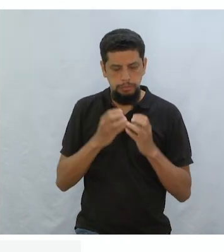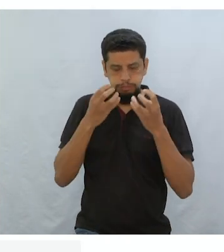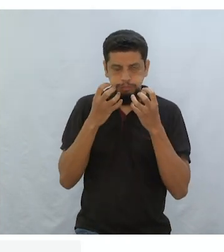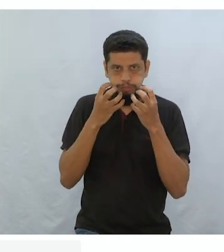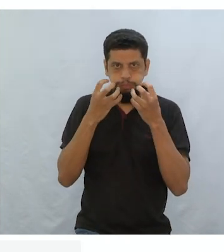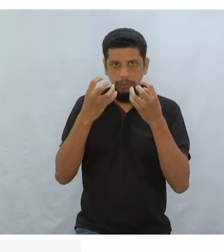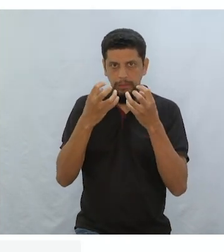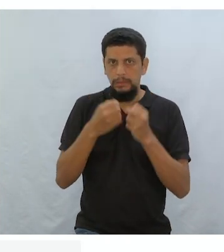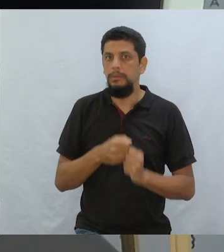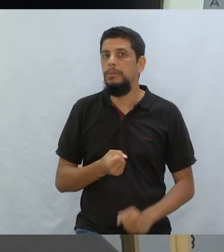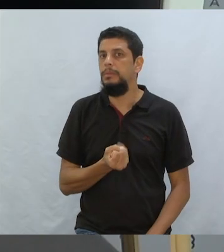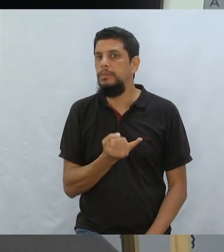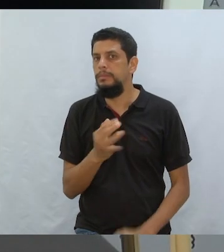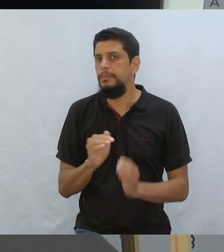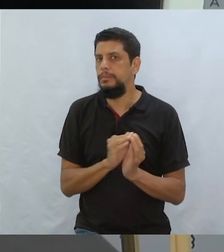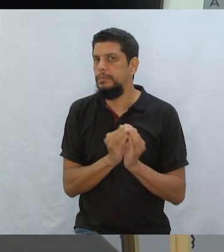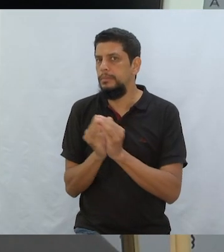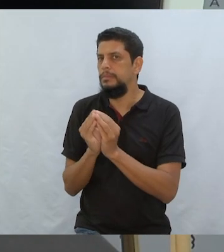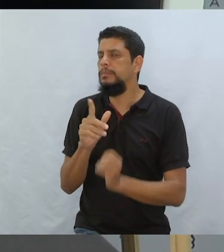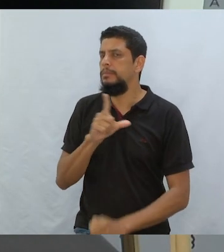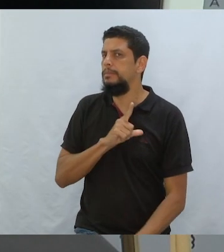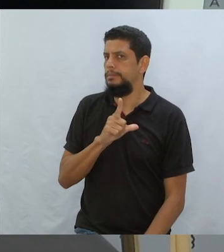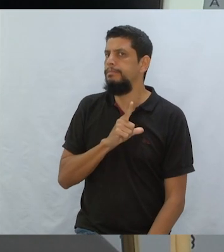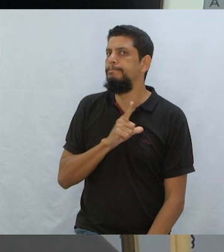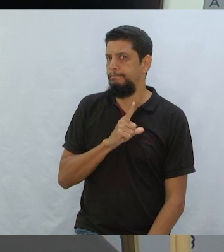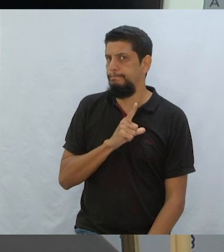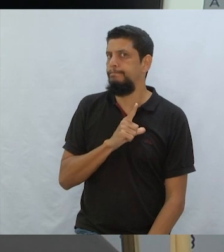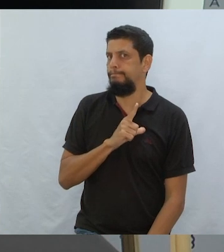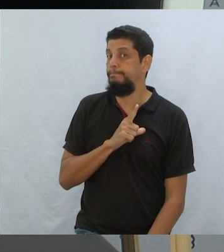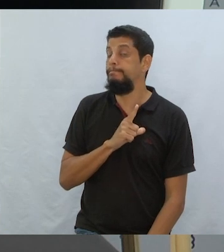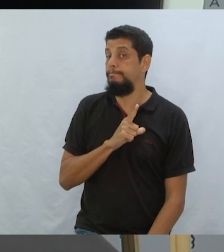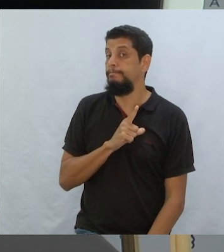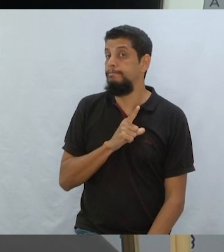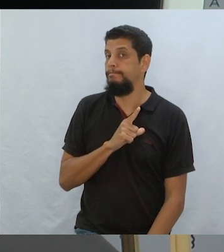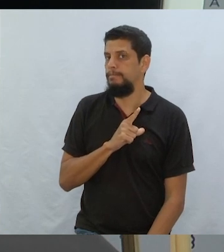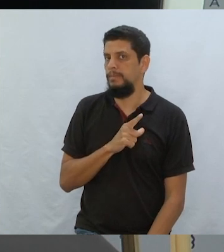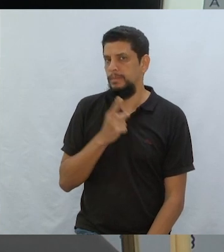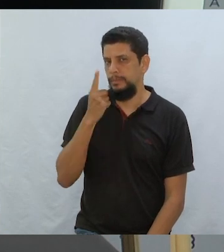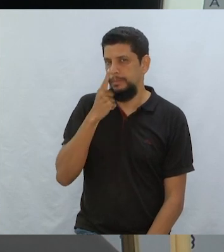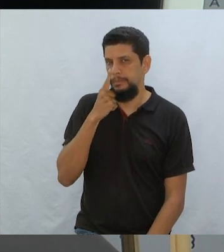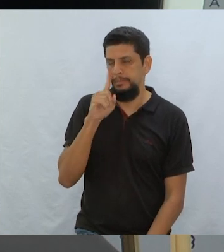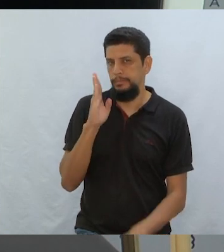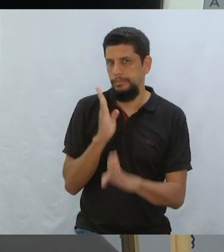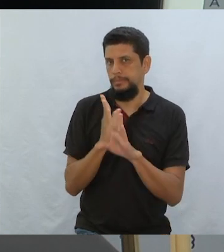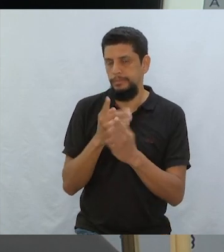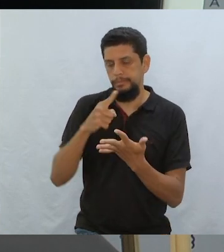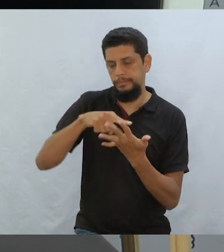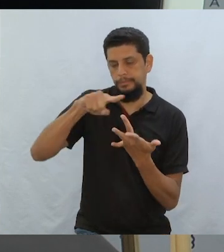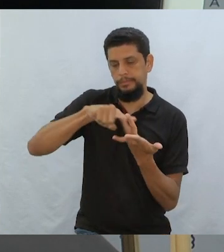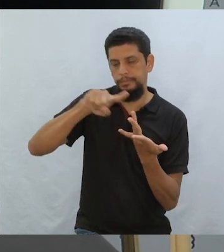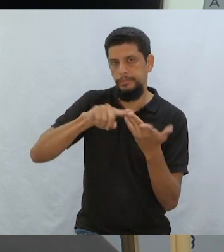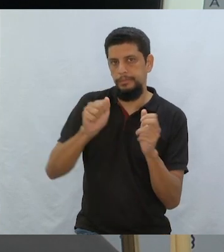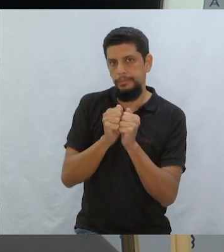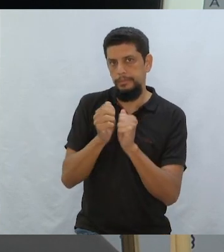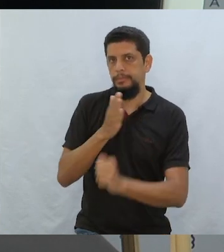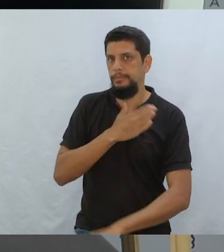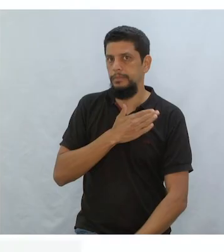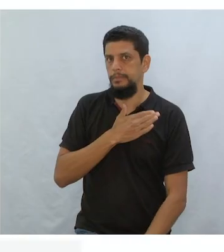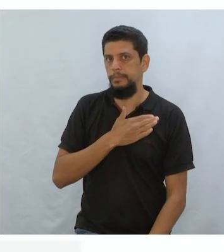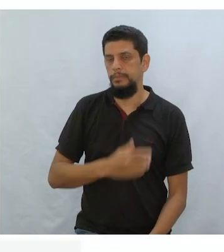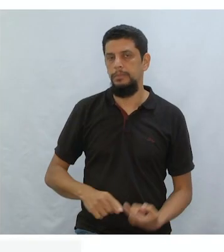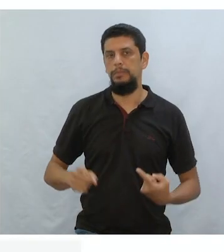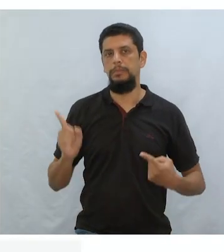né? Quantas bexigas vocês acham que tem ali naquele bolinho da Lia? Vamos descobrir aqui? Vamos contar juntos aqui comigo?